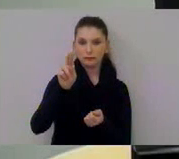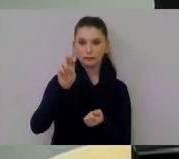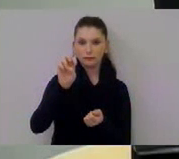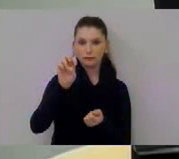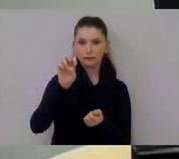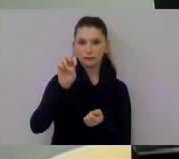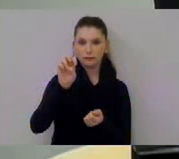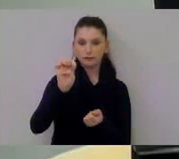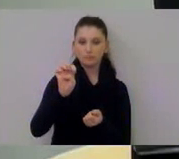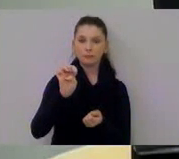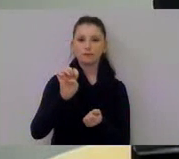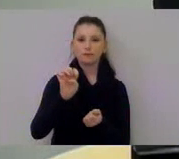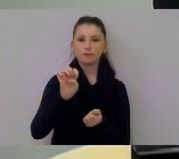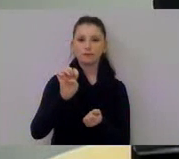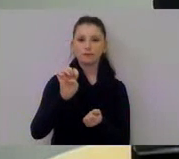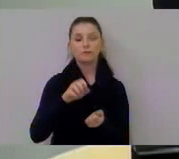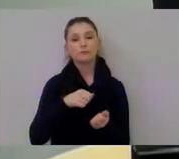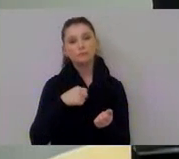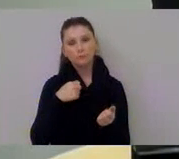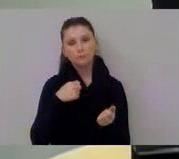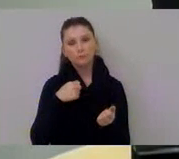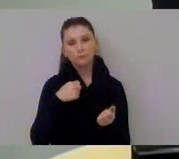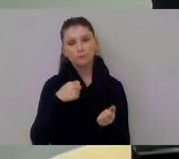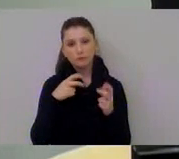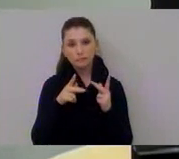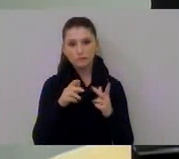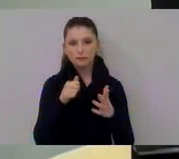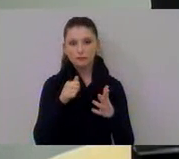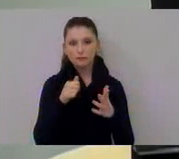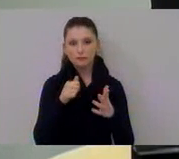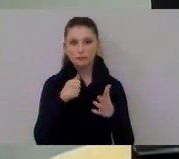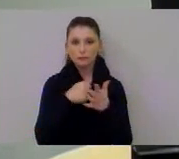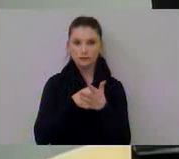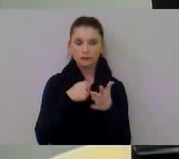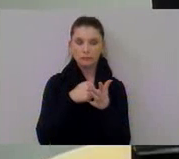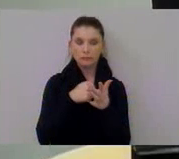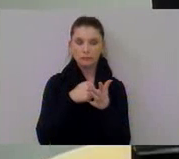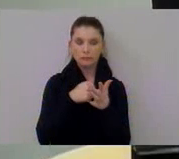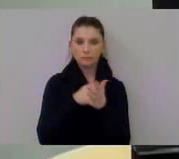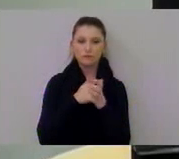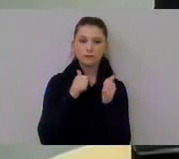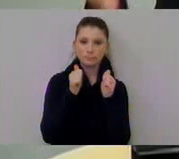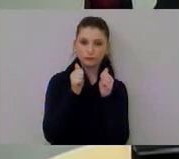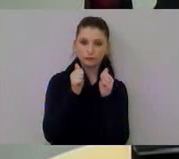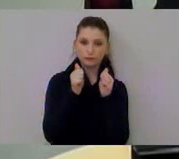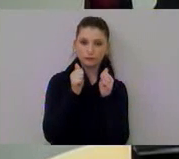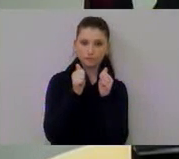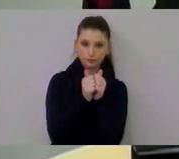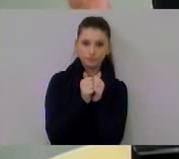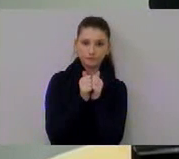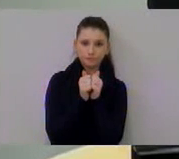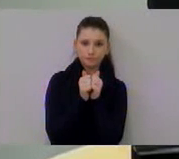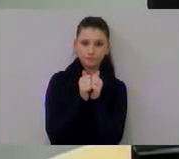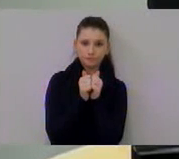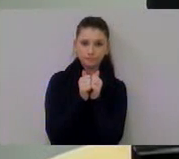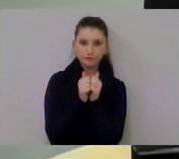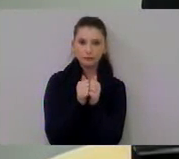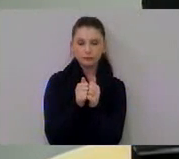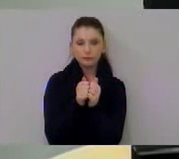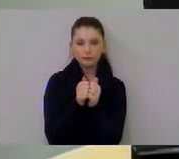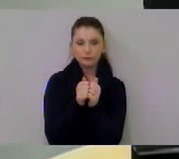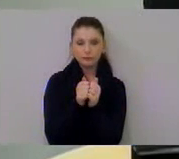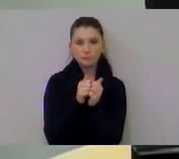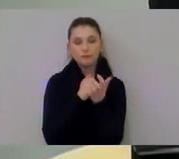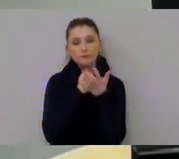causas justas para ajudar as comunidades, as pessoas. Andréia e